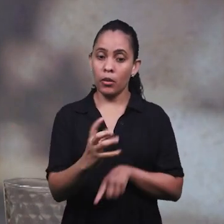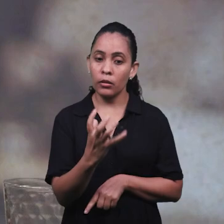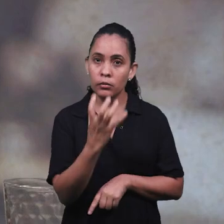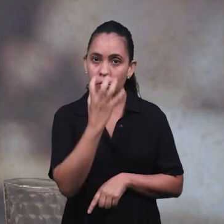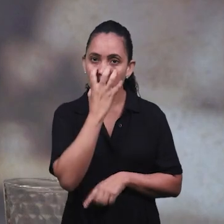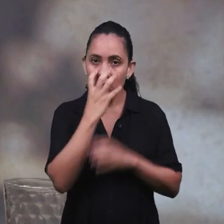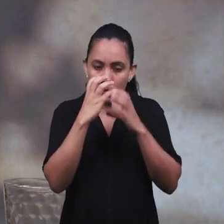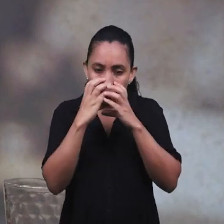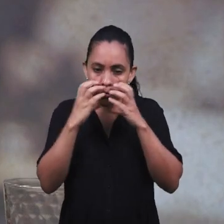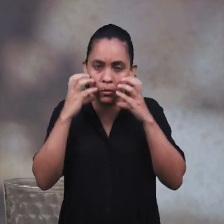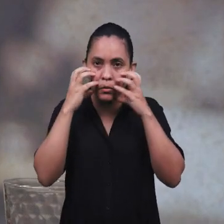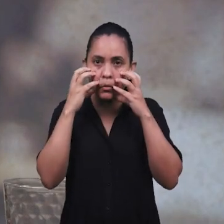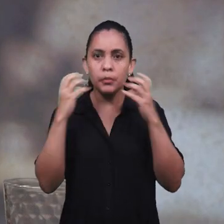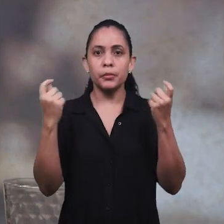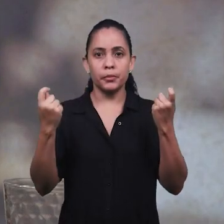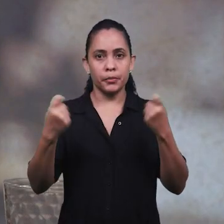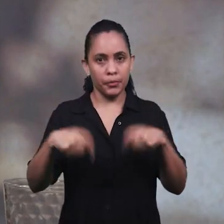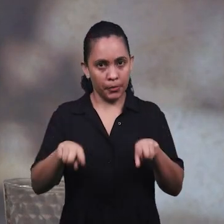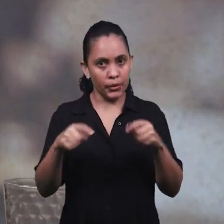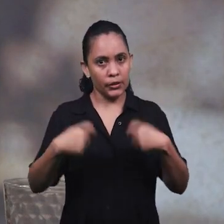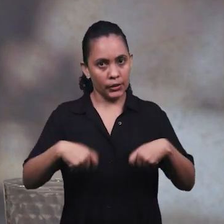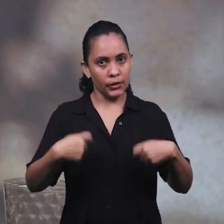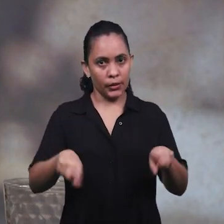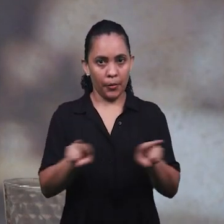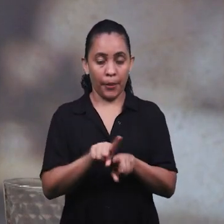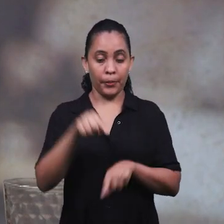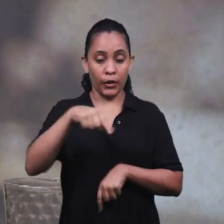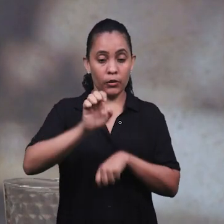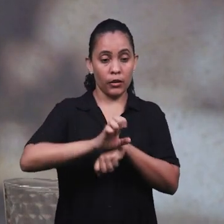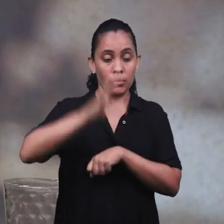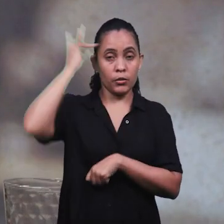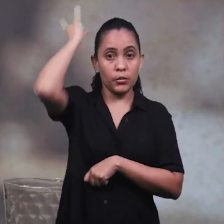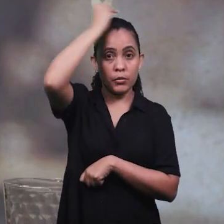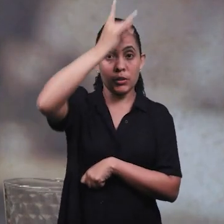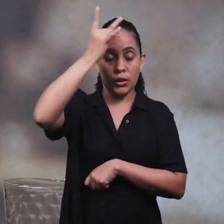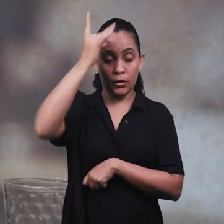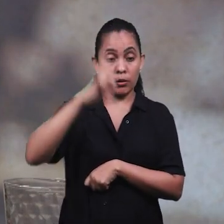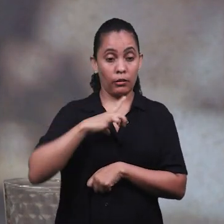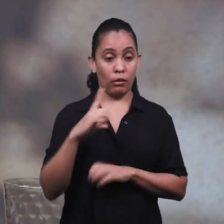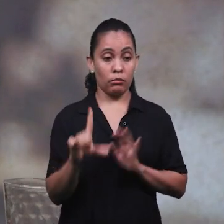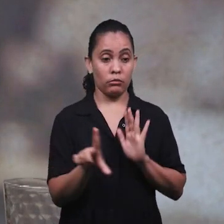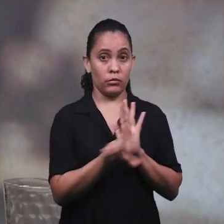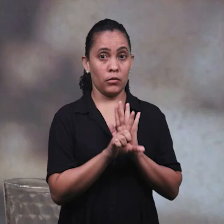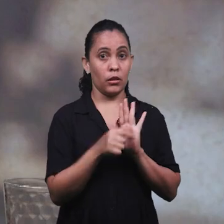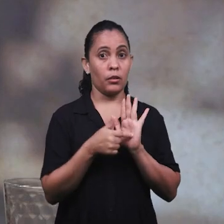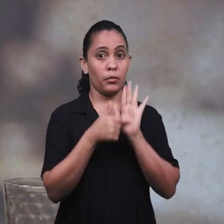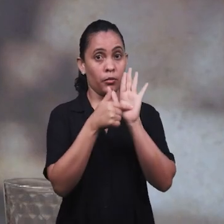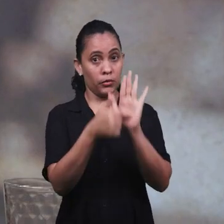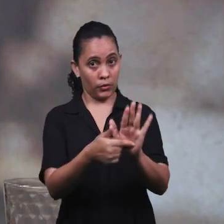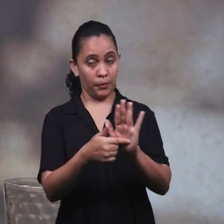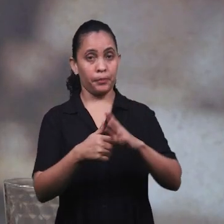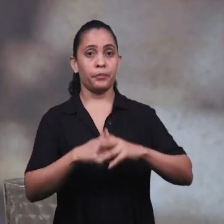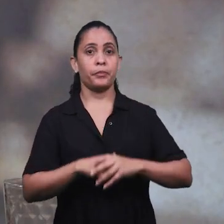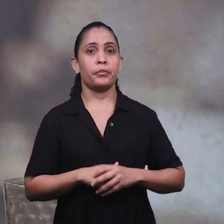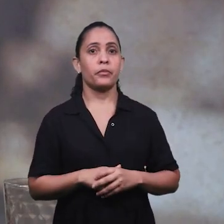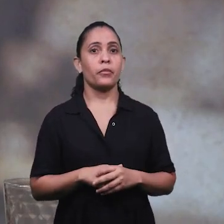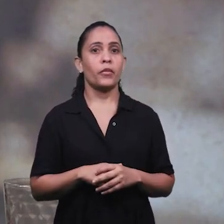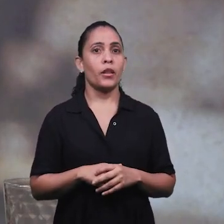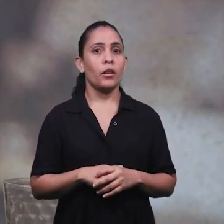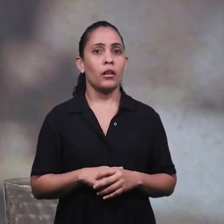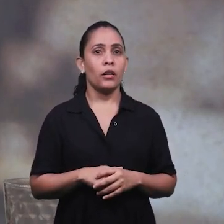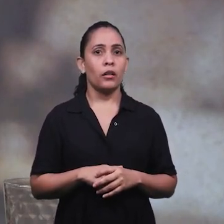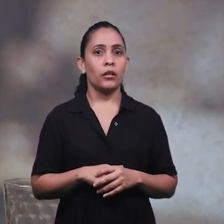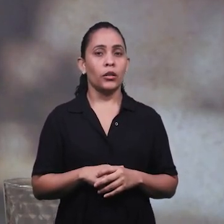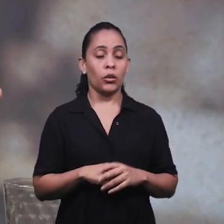até mesmo existe um projeto de lei tramitando aqui no estado do Espírito Santo justamente para versar sobre isso, ressaltando